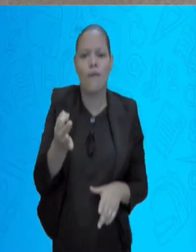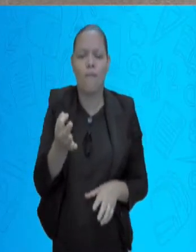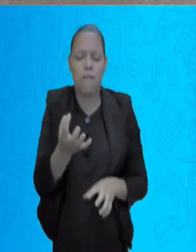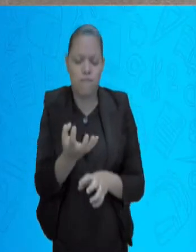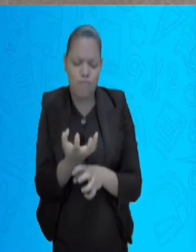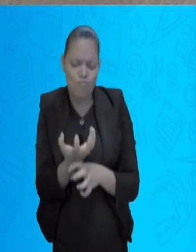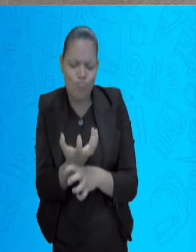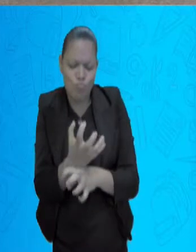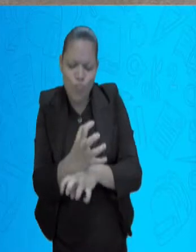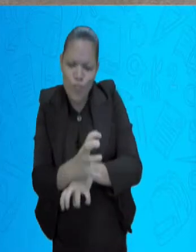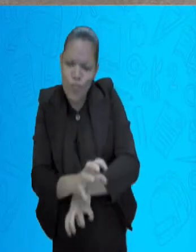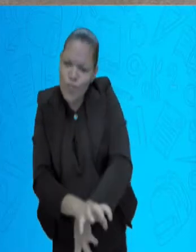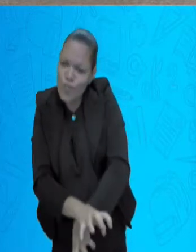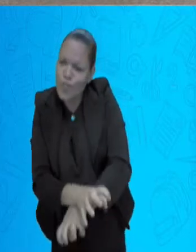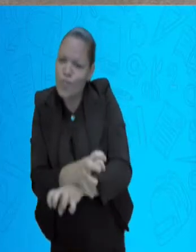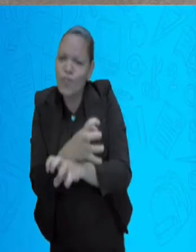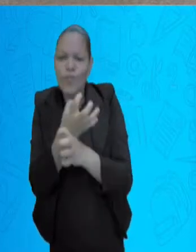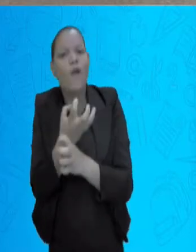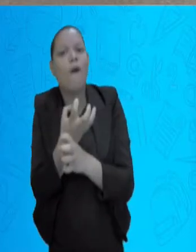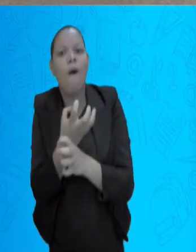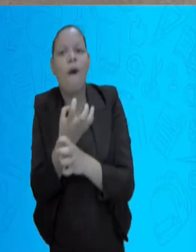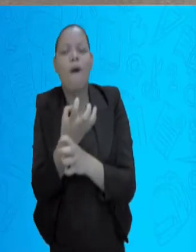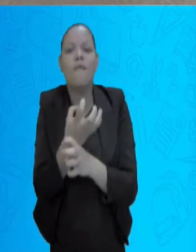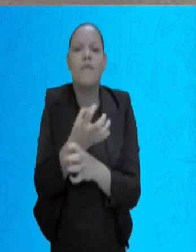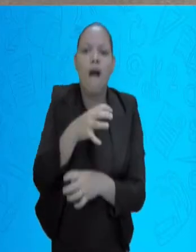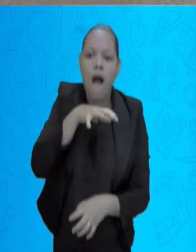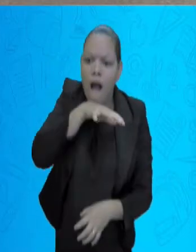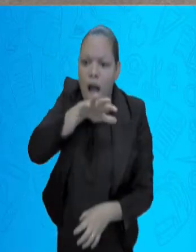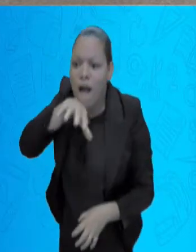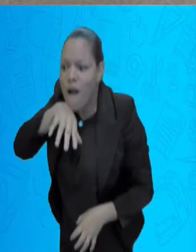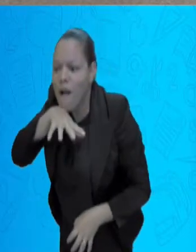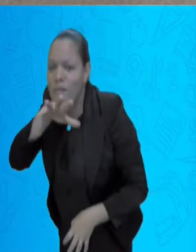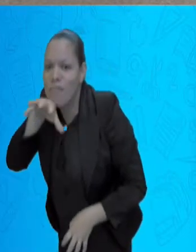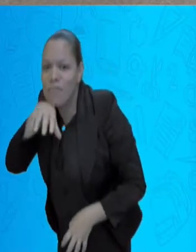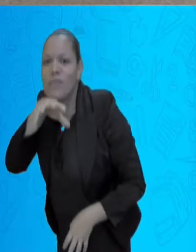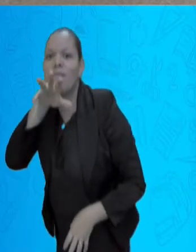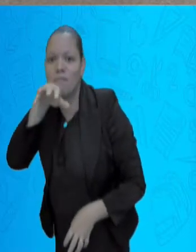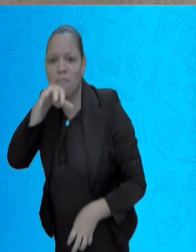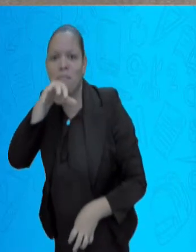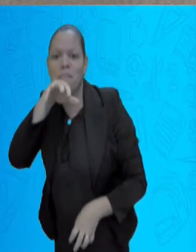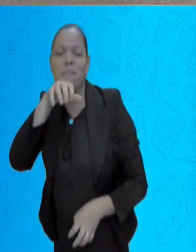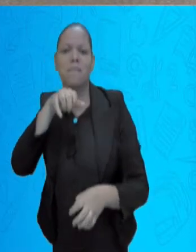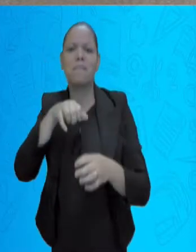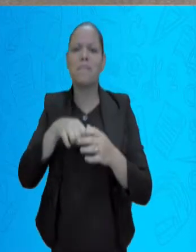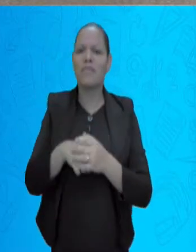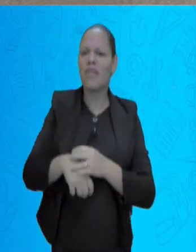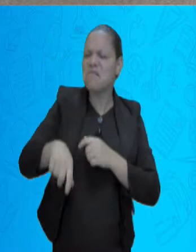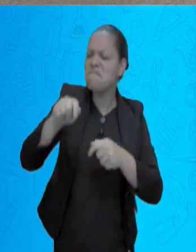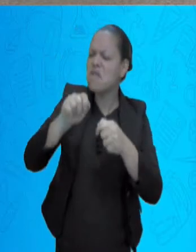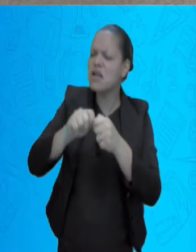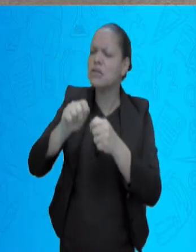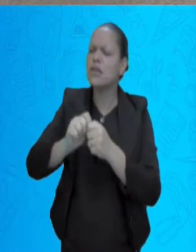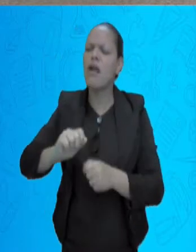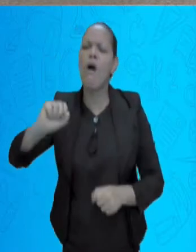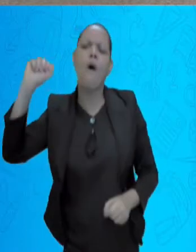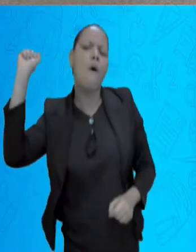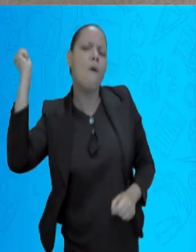eles criavam eram com tudo que vinha dos animais. Eles produziam